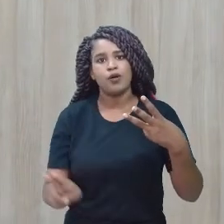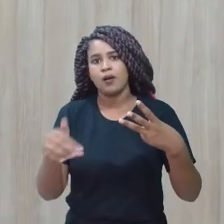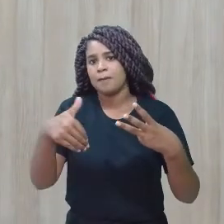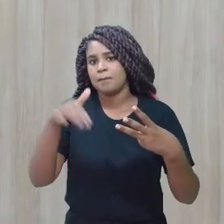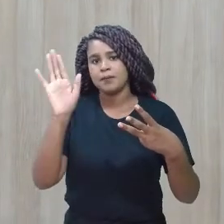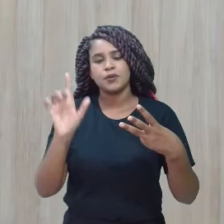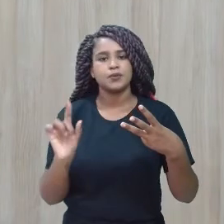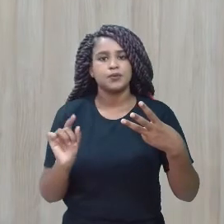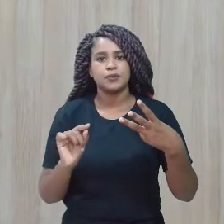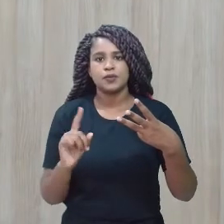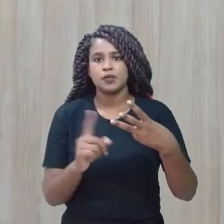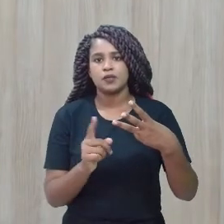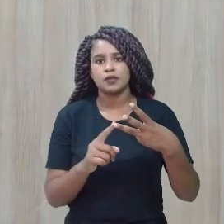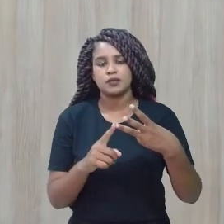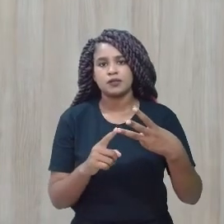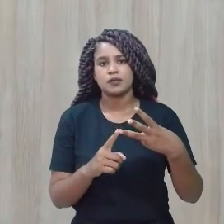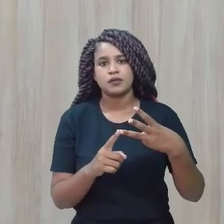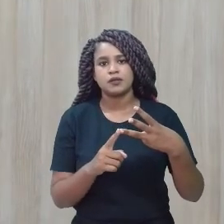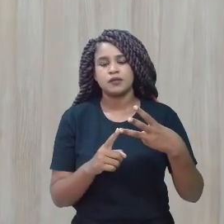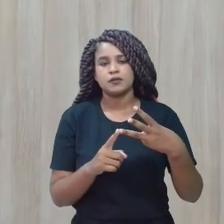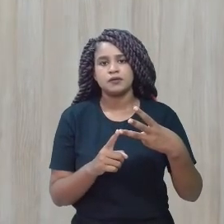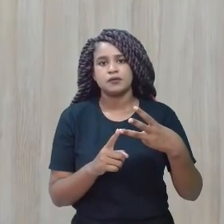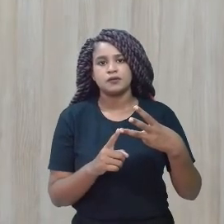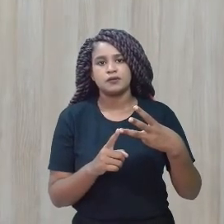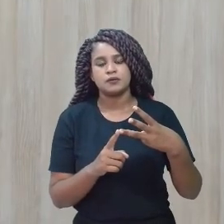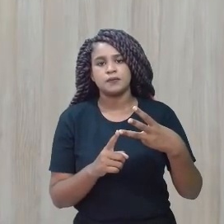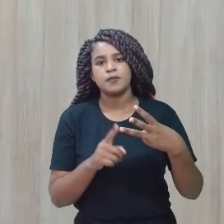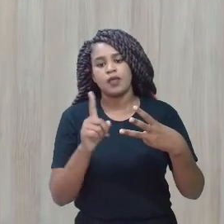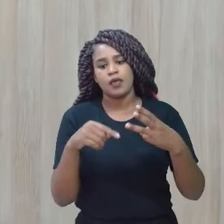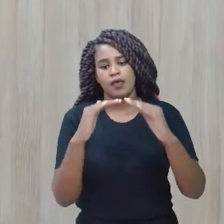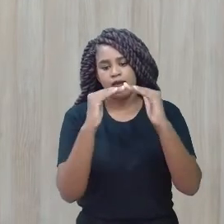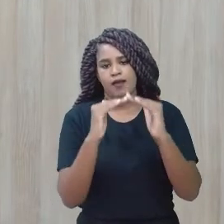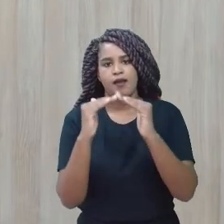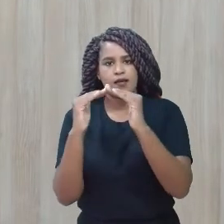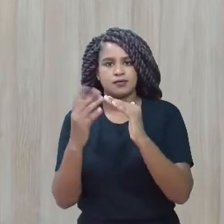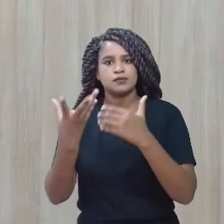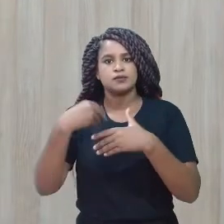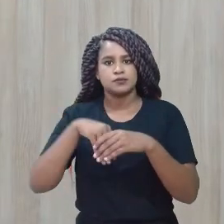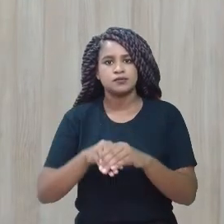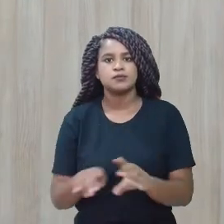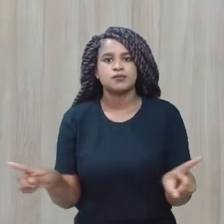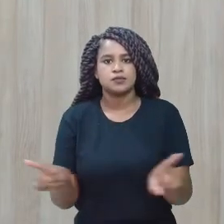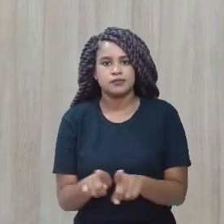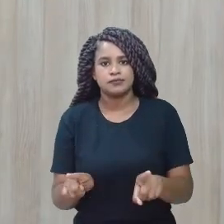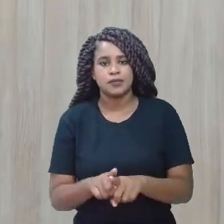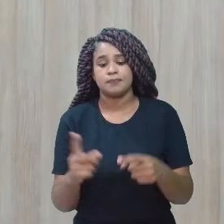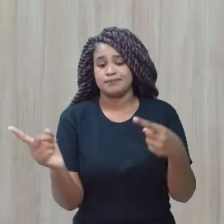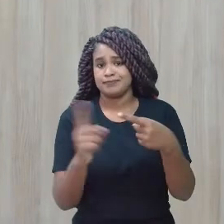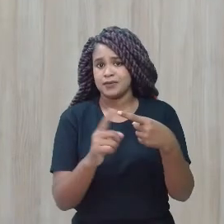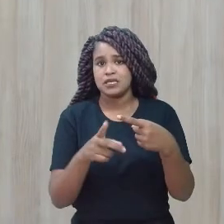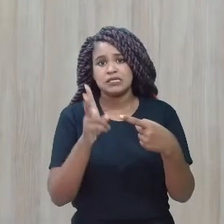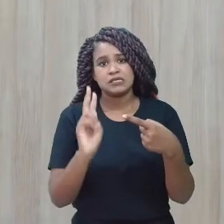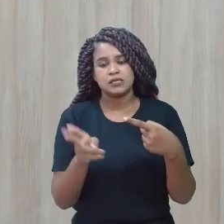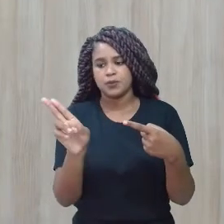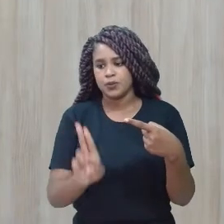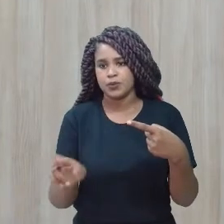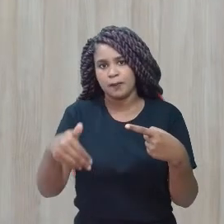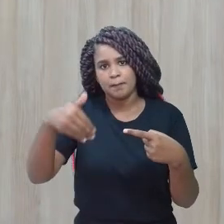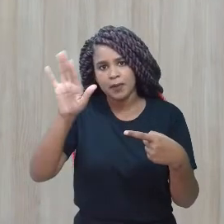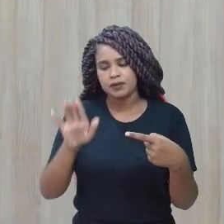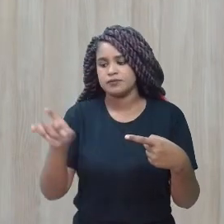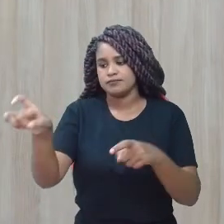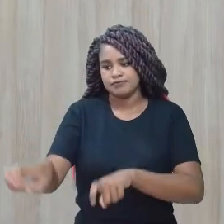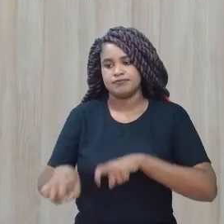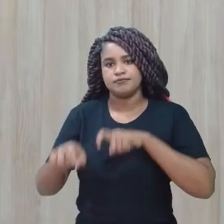que a gente utiliza, né, nas nossas residências, então, o uso doméstico. Então, primeiro vem a agricultura, que é o que